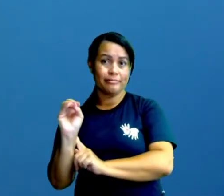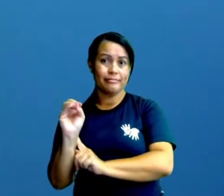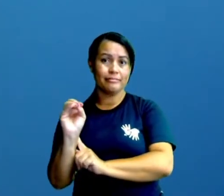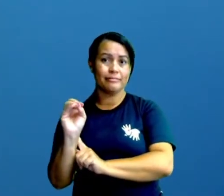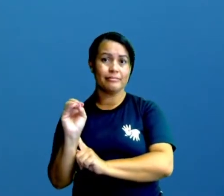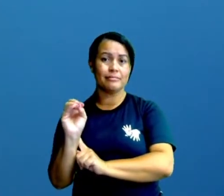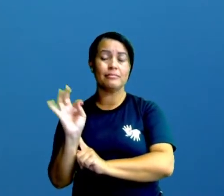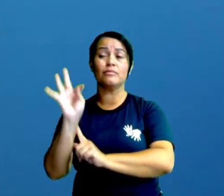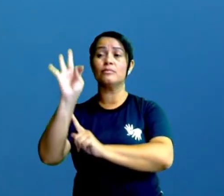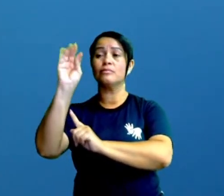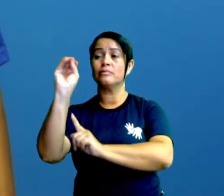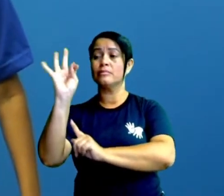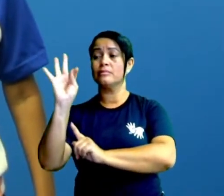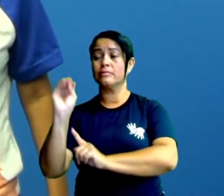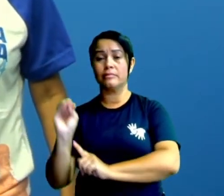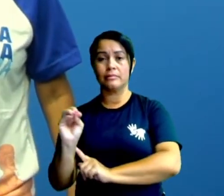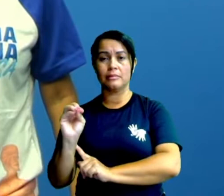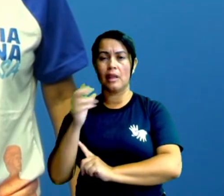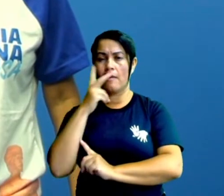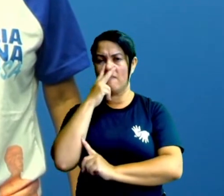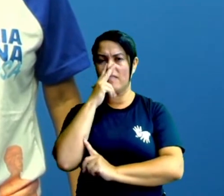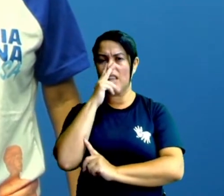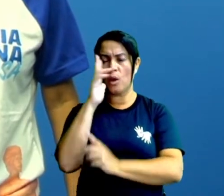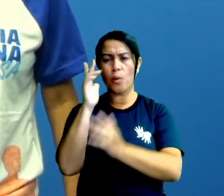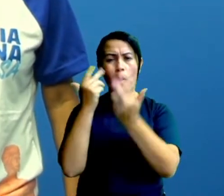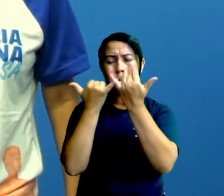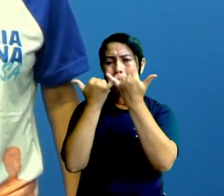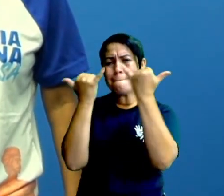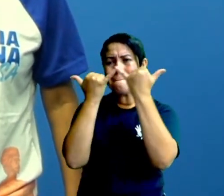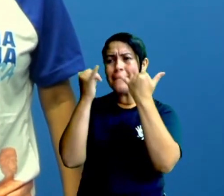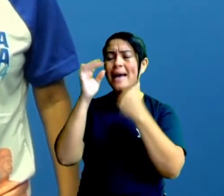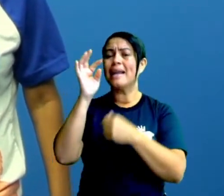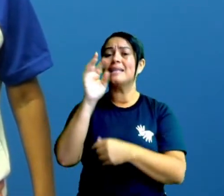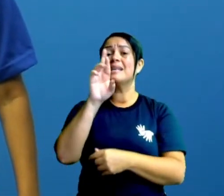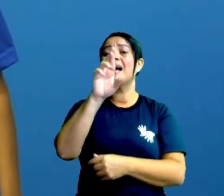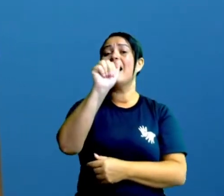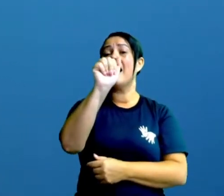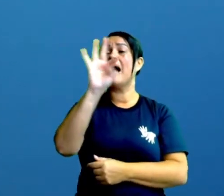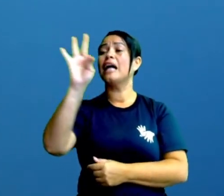gato vejam que tem um sonzinho final